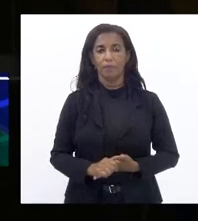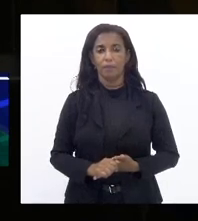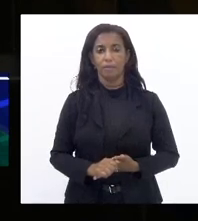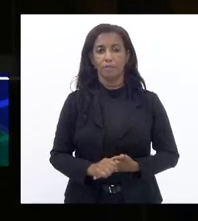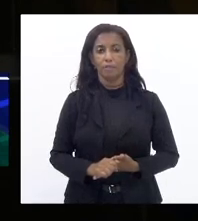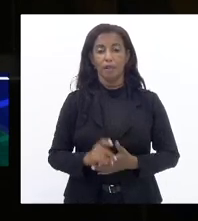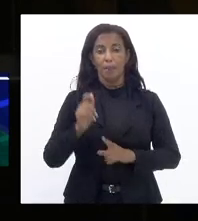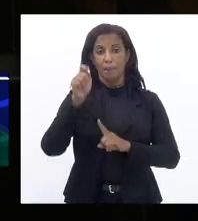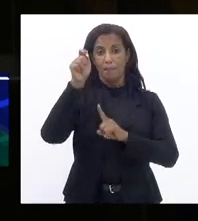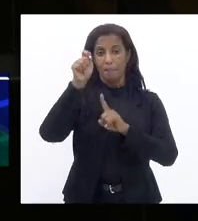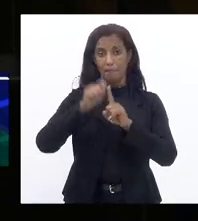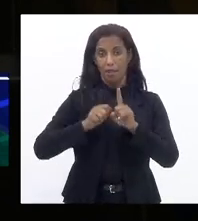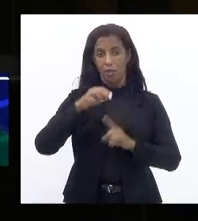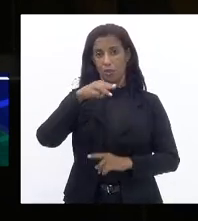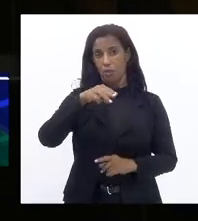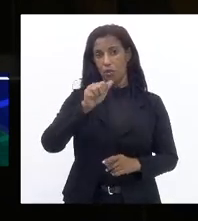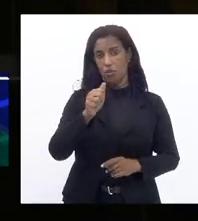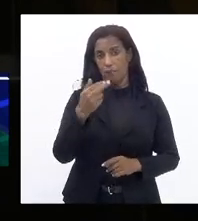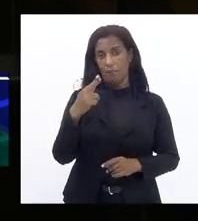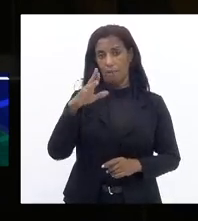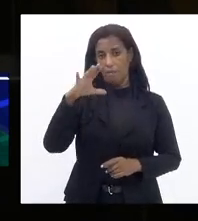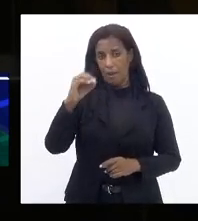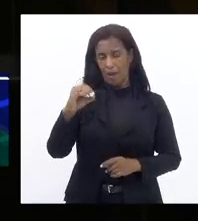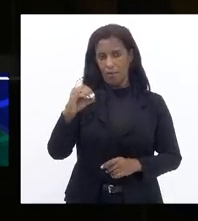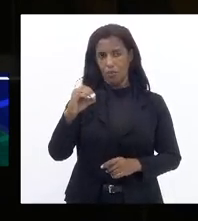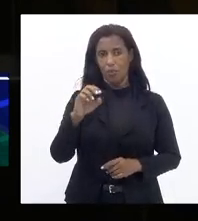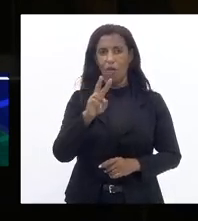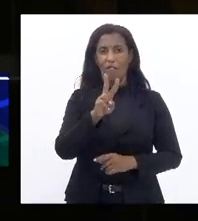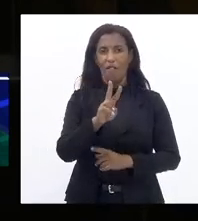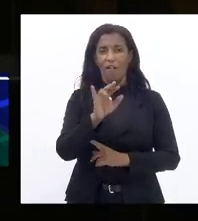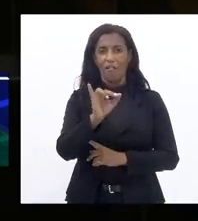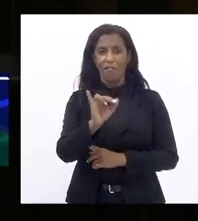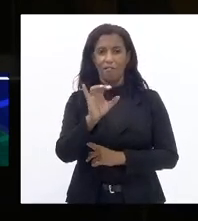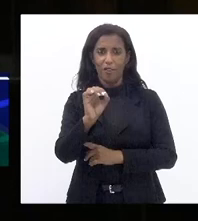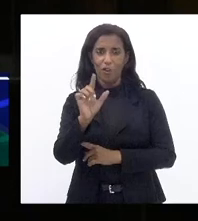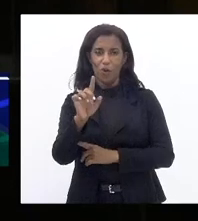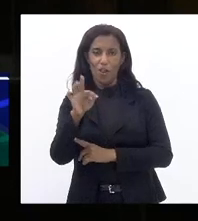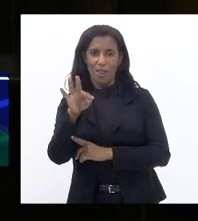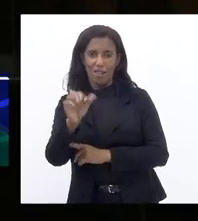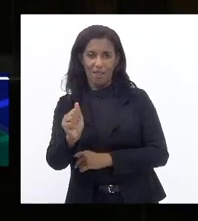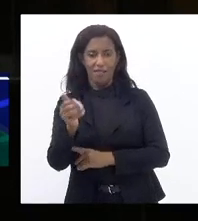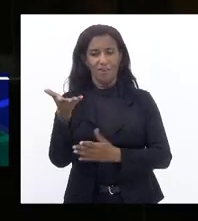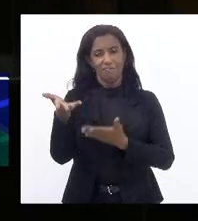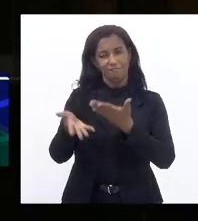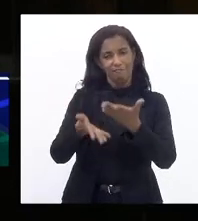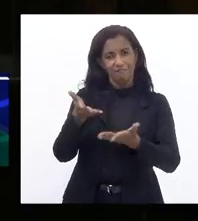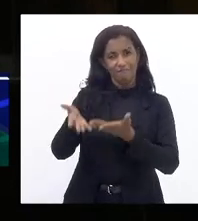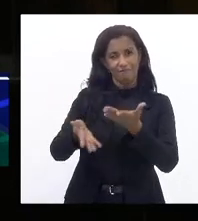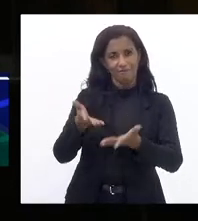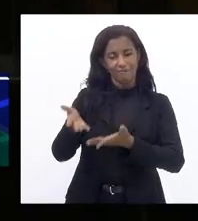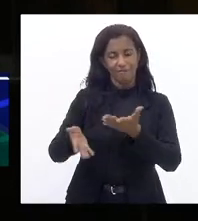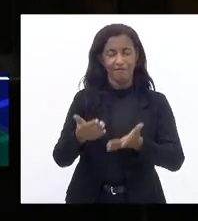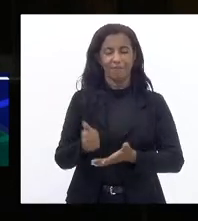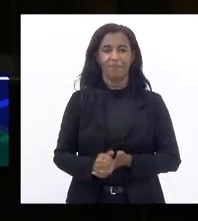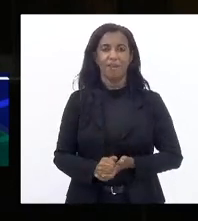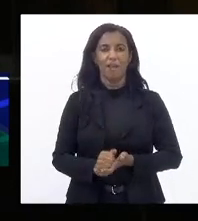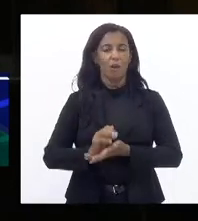estabelecendo o mês de março como o mês violeta. Mês de março violeta, ele vai tratar do combate